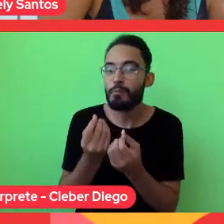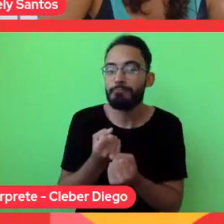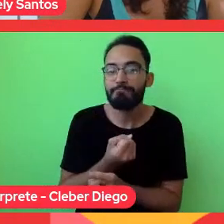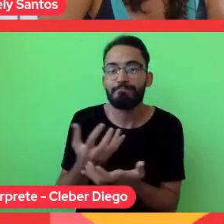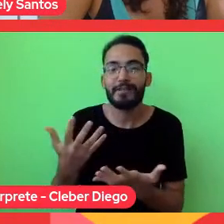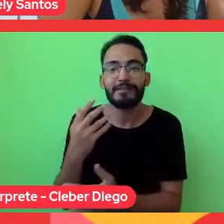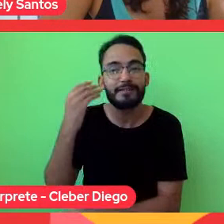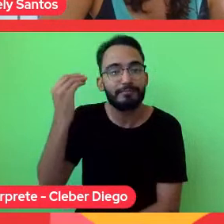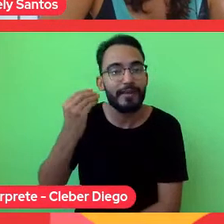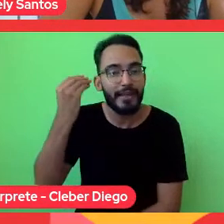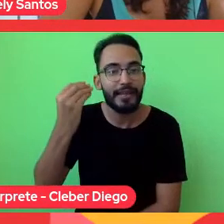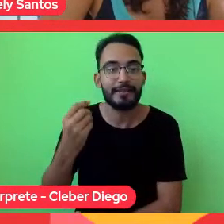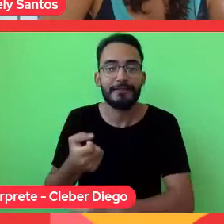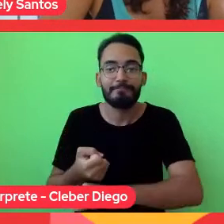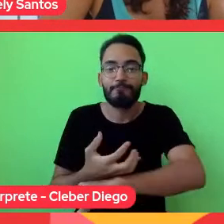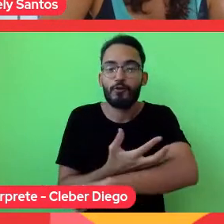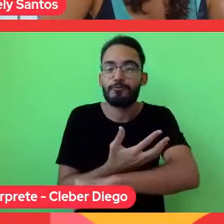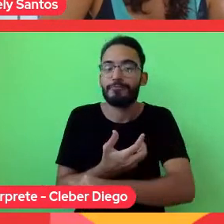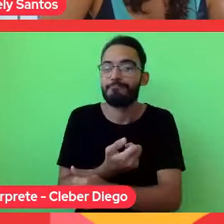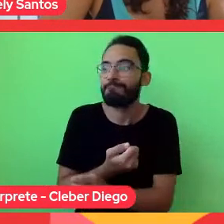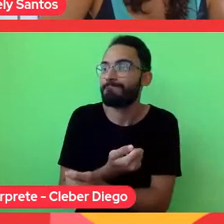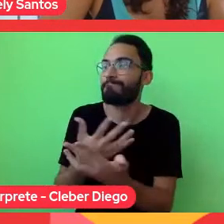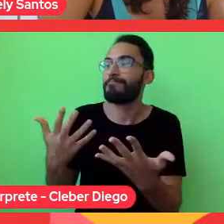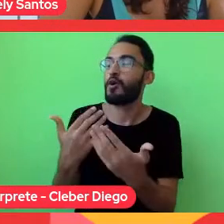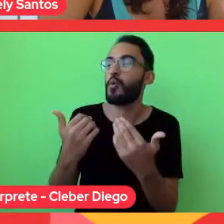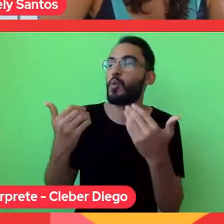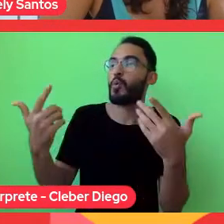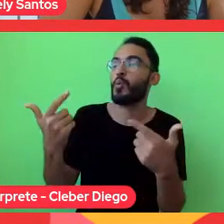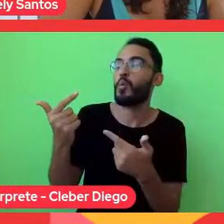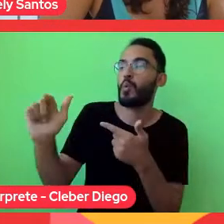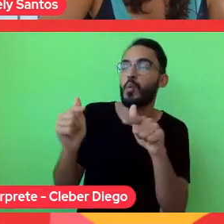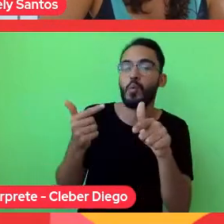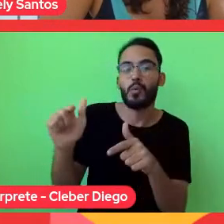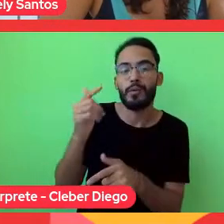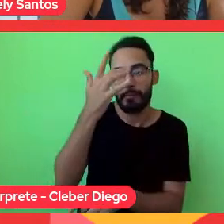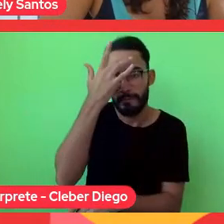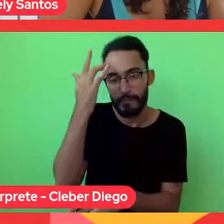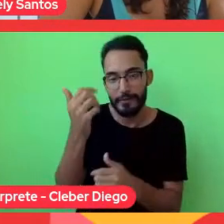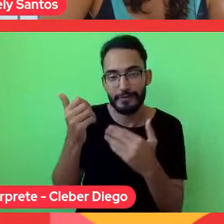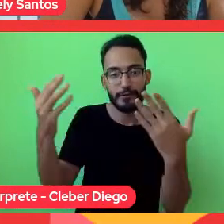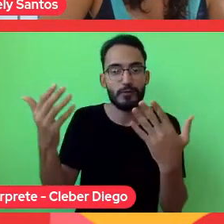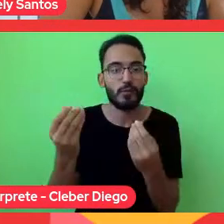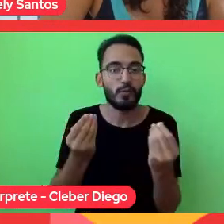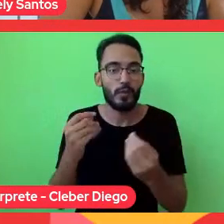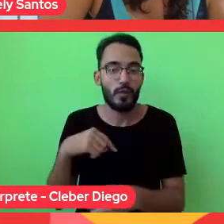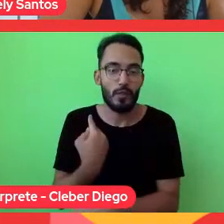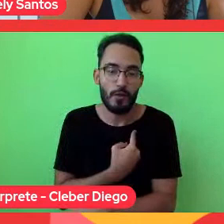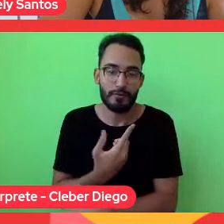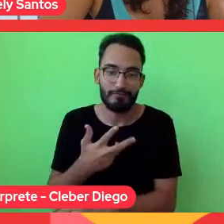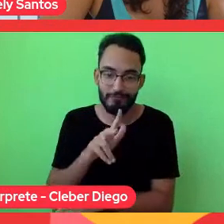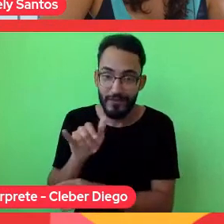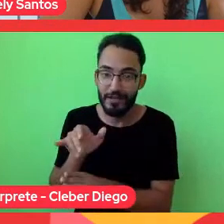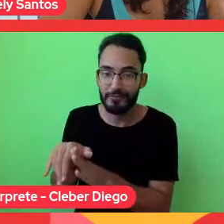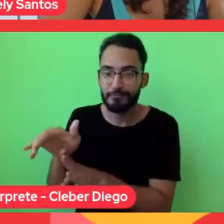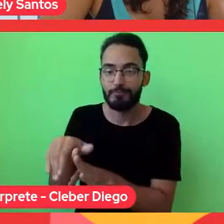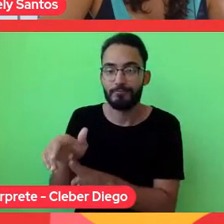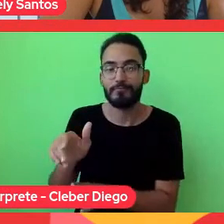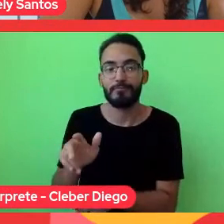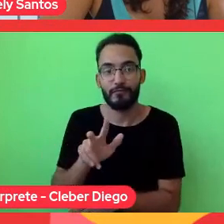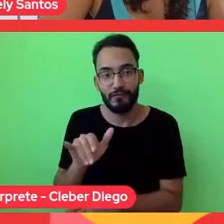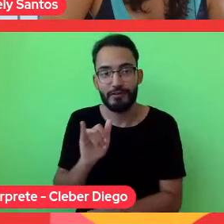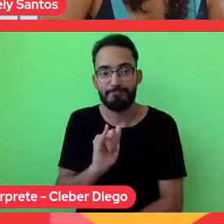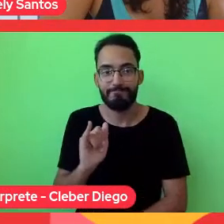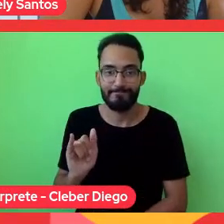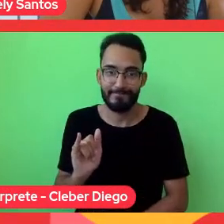experiência, essa emoção para as outras pessoas que a gente vai mentorar nesse caso. E aí, a